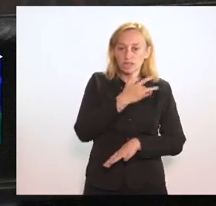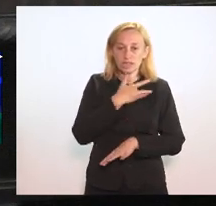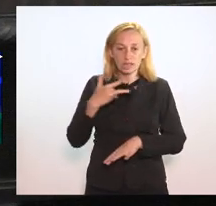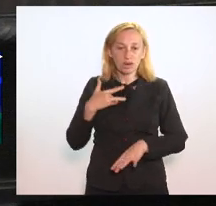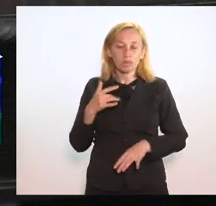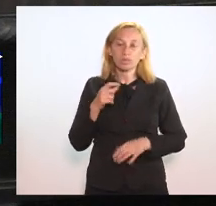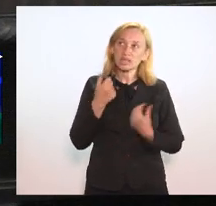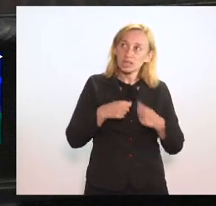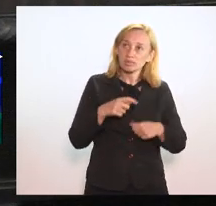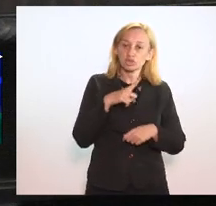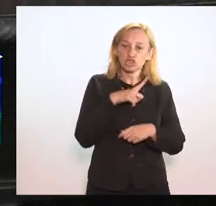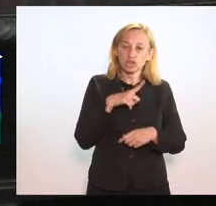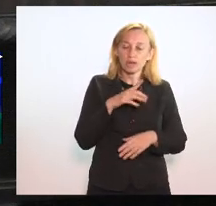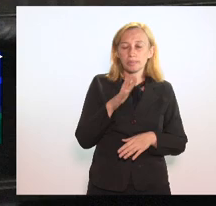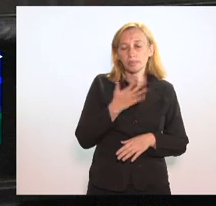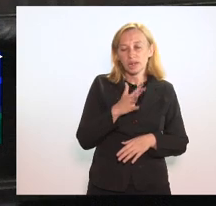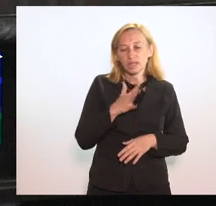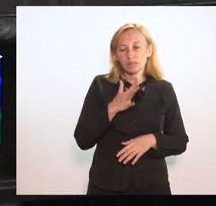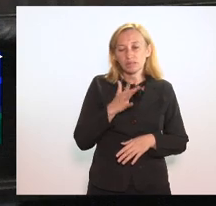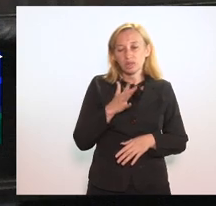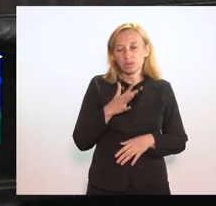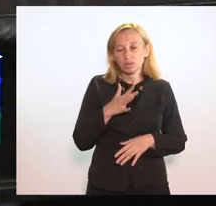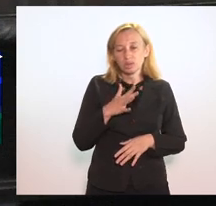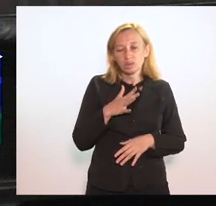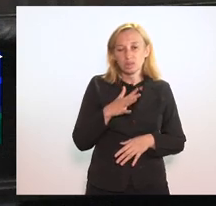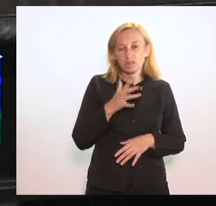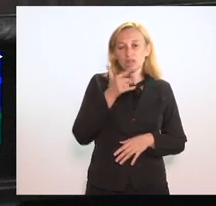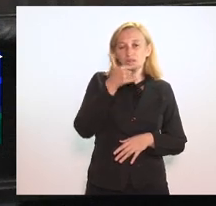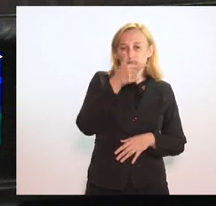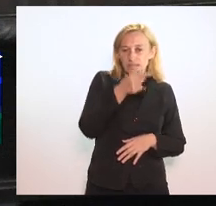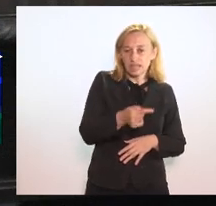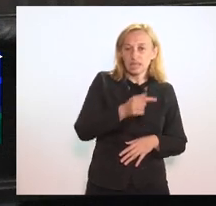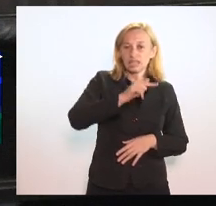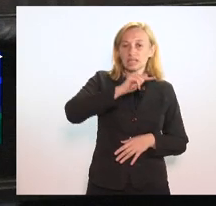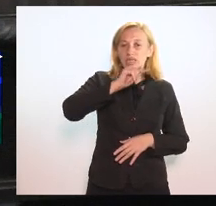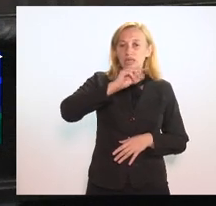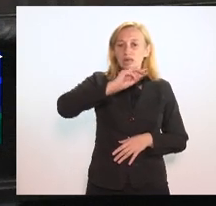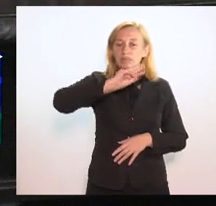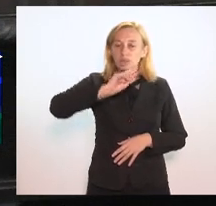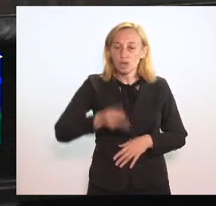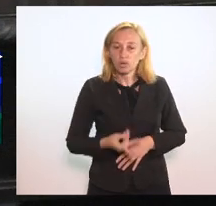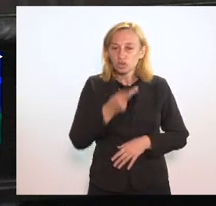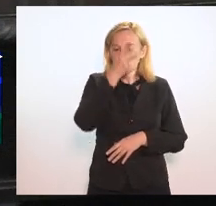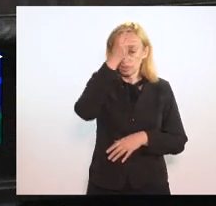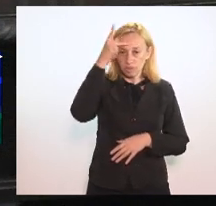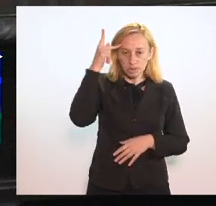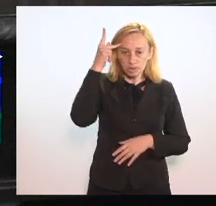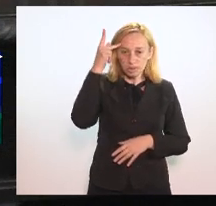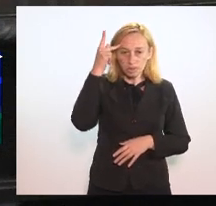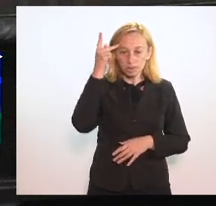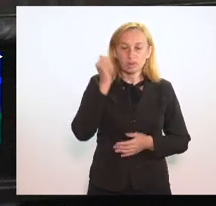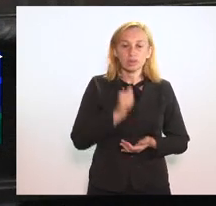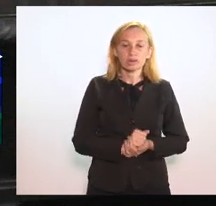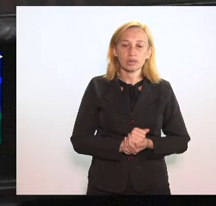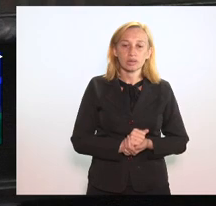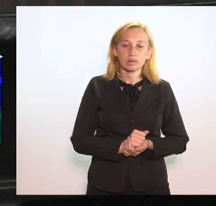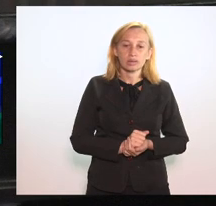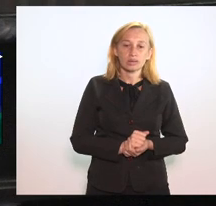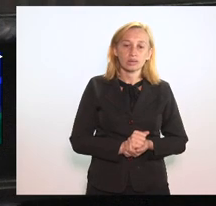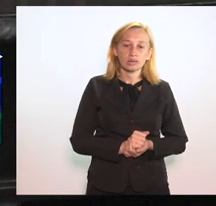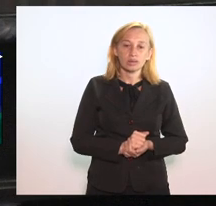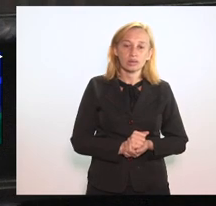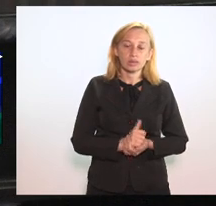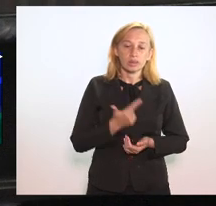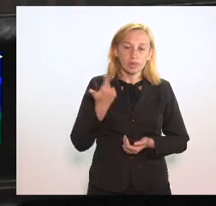teremos que ter a vacinação de pelo menos sete milhões de pessoas para construir uma